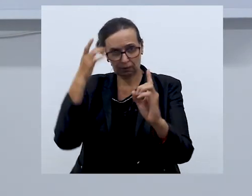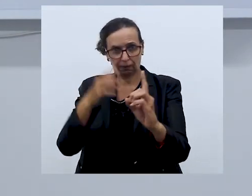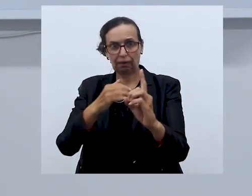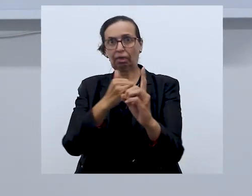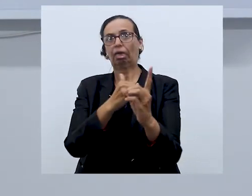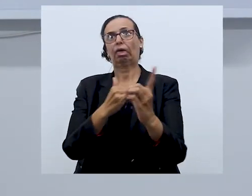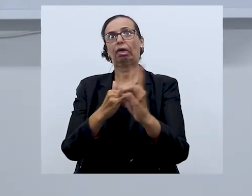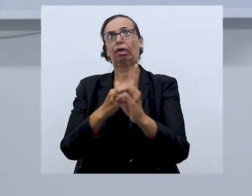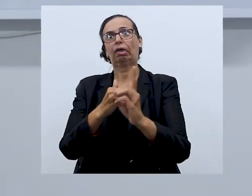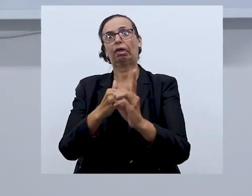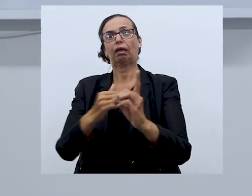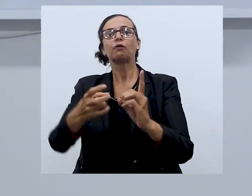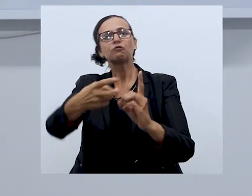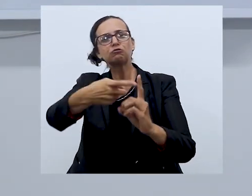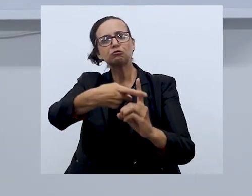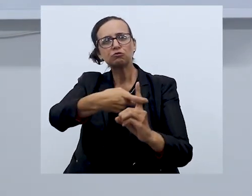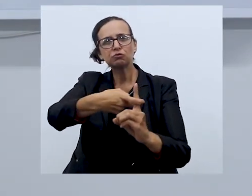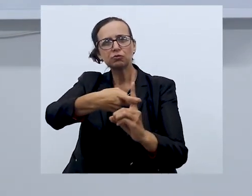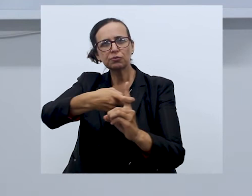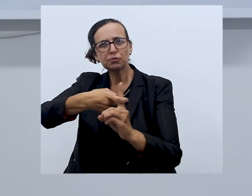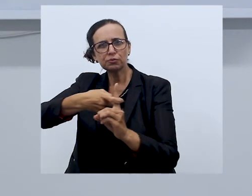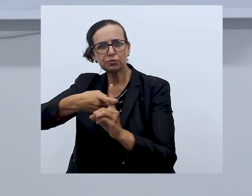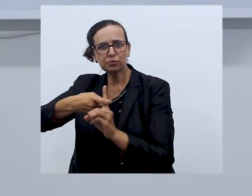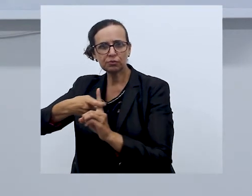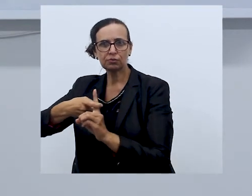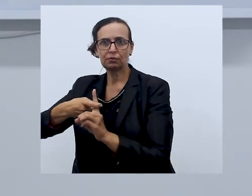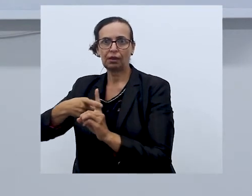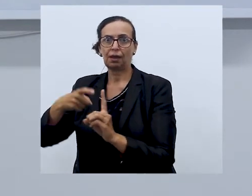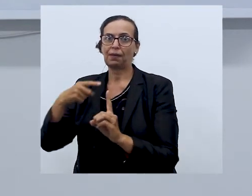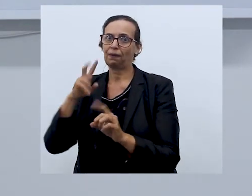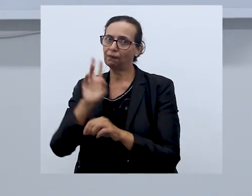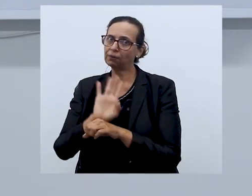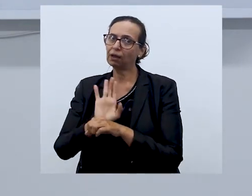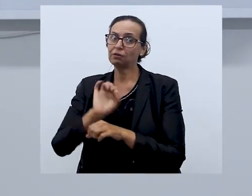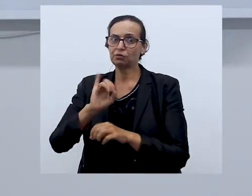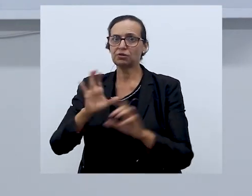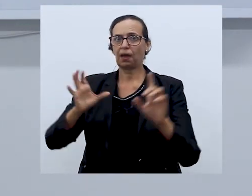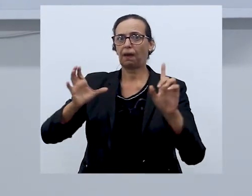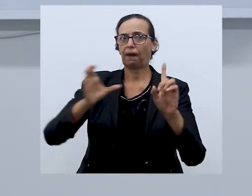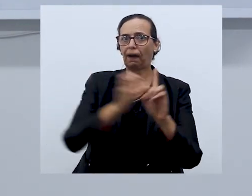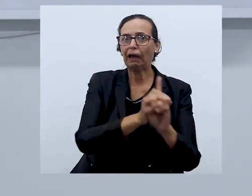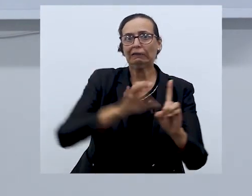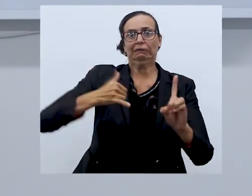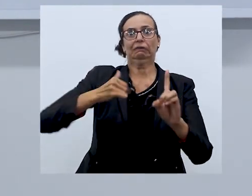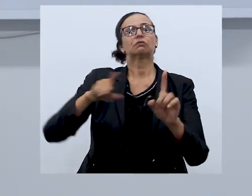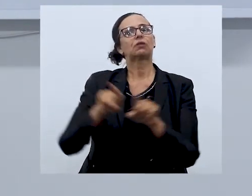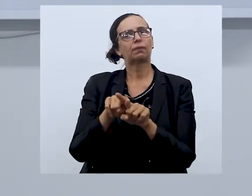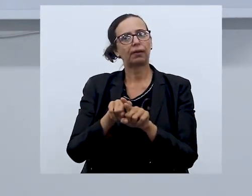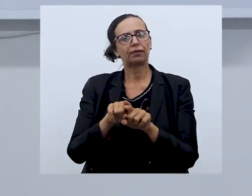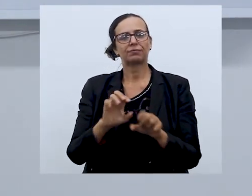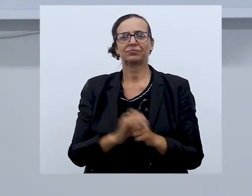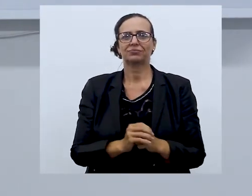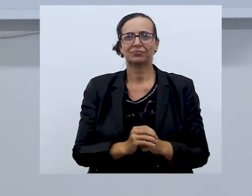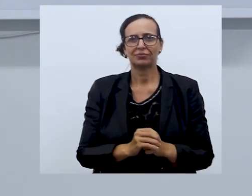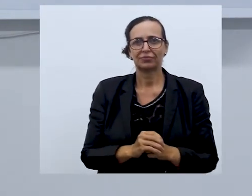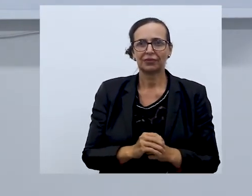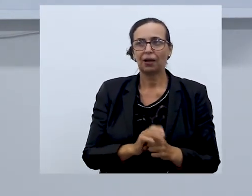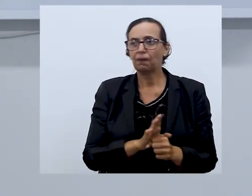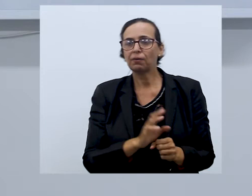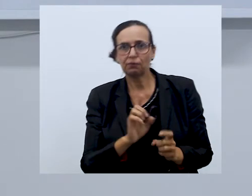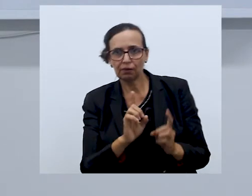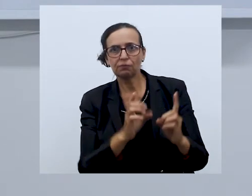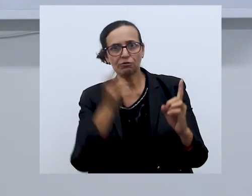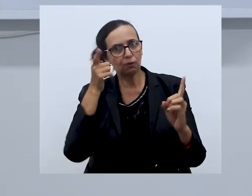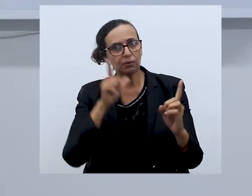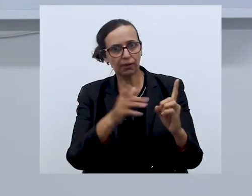metálicas e tentar retirar sem que você também esteja prejudicado a pessoa de perto do local. Assim que ela tenha uma